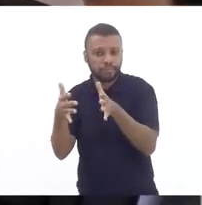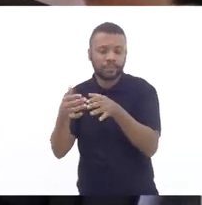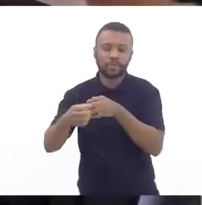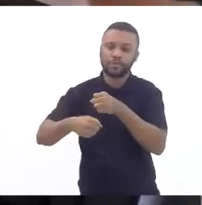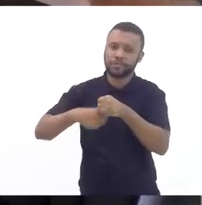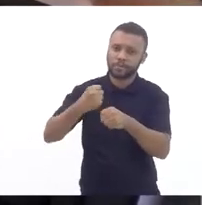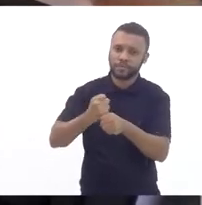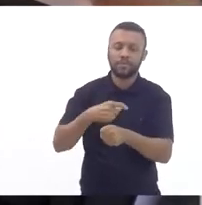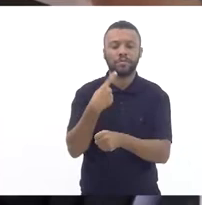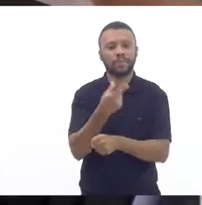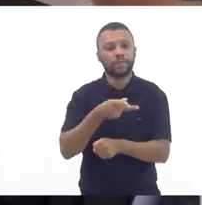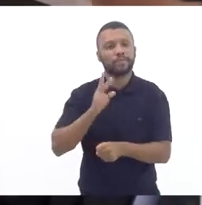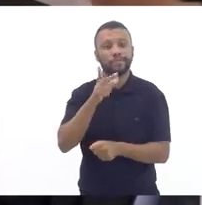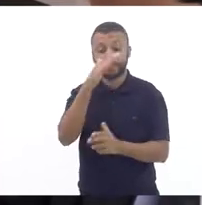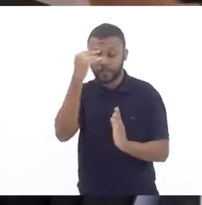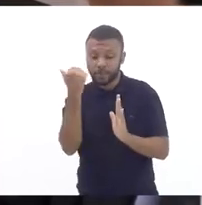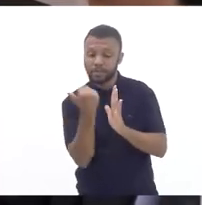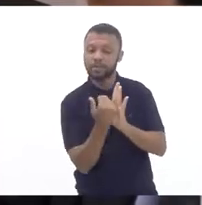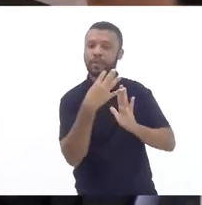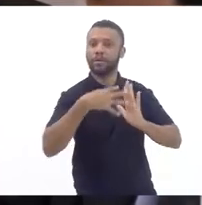temos feito esse trabalho.